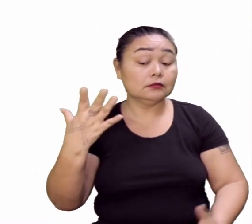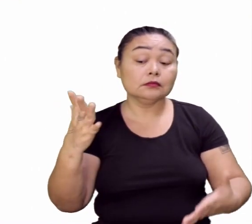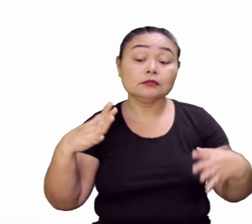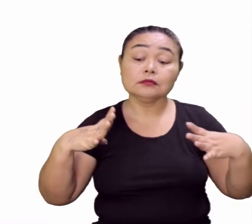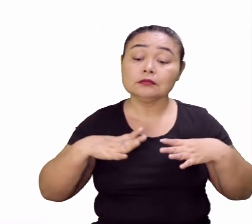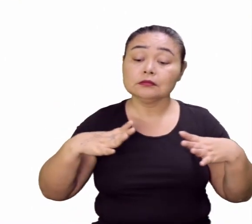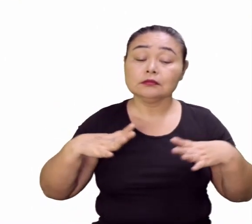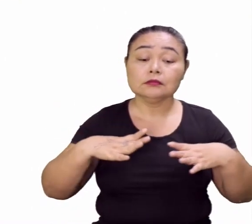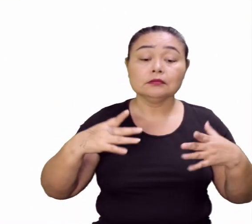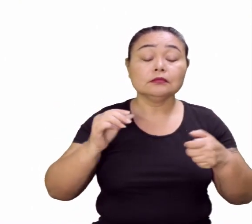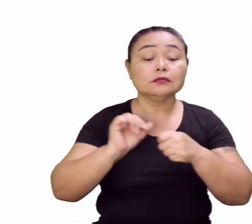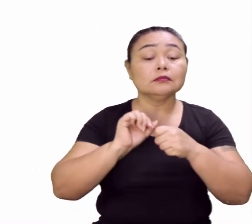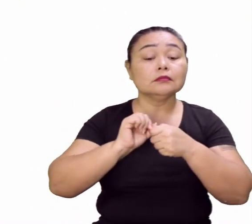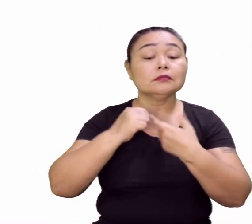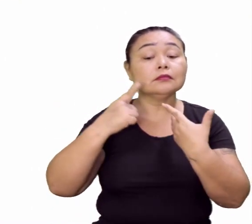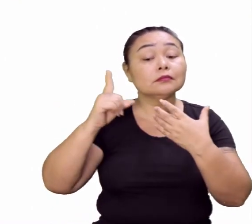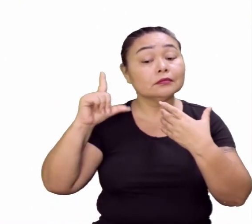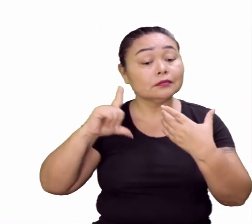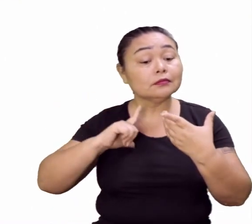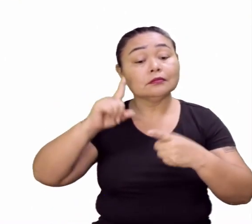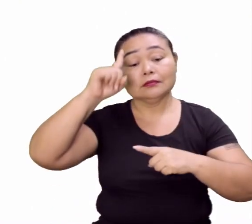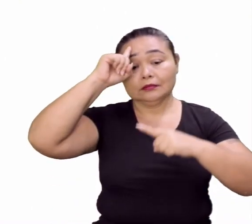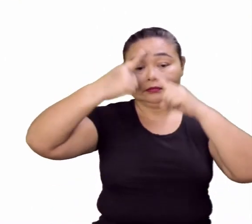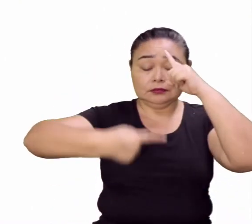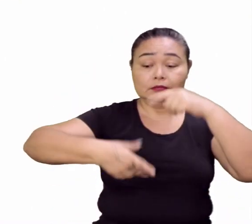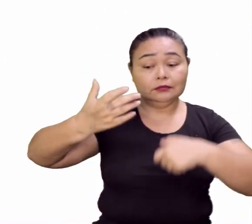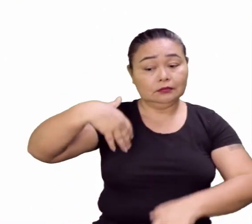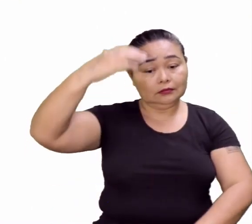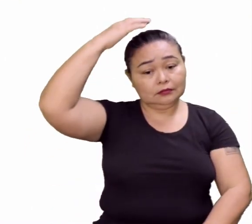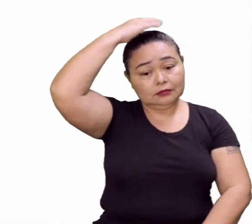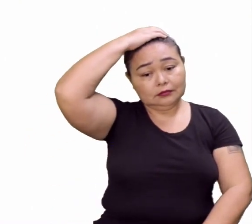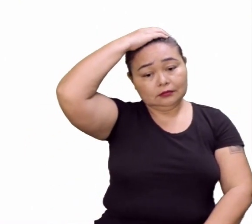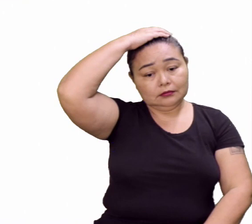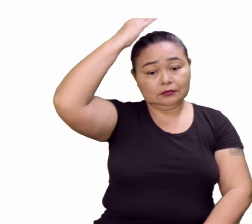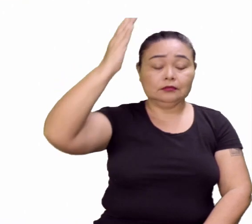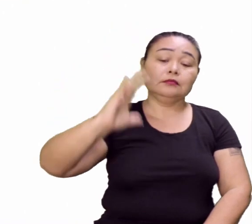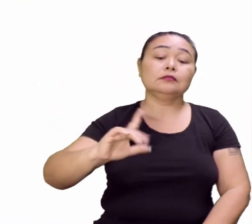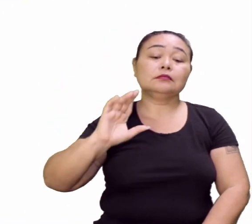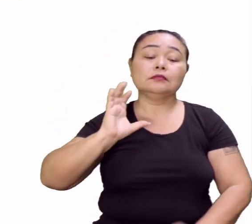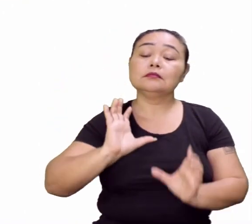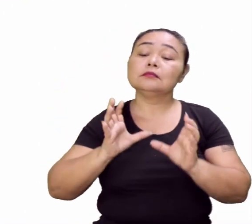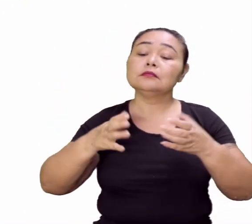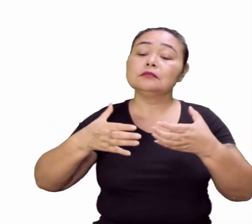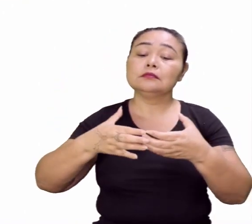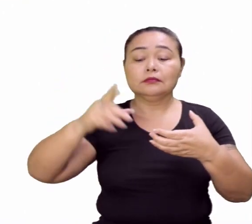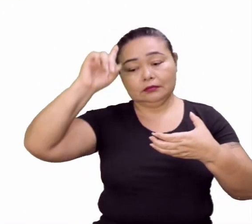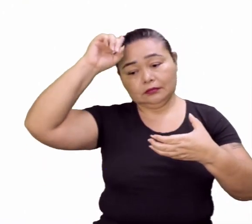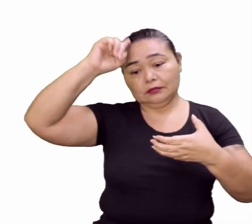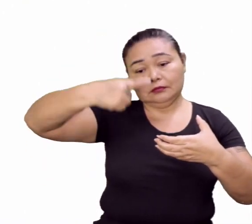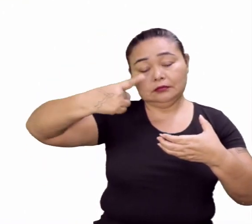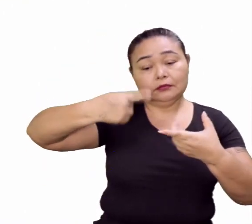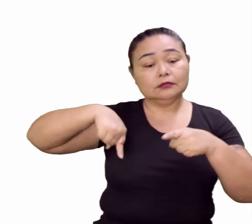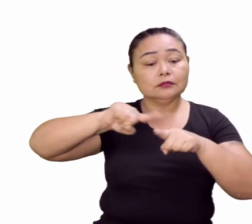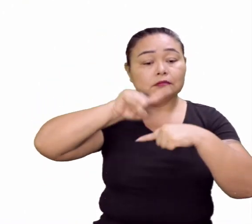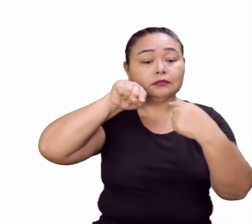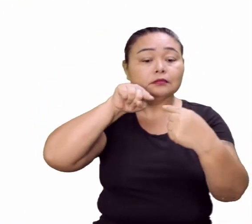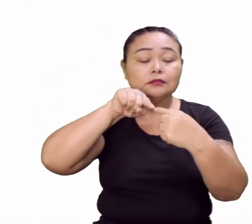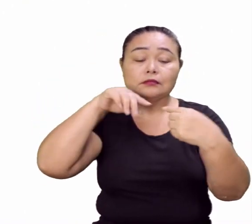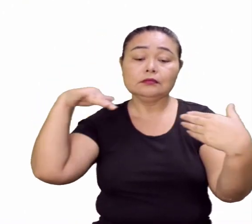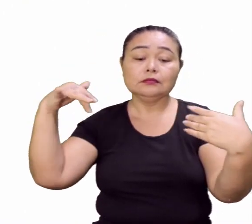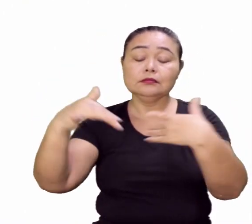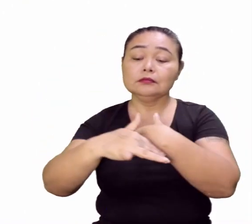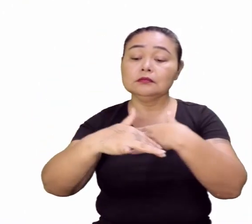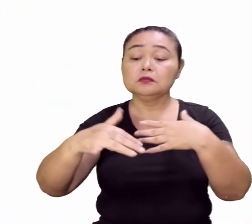Então, as cidades que sobreviveram eram comandadas por bispos, cidades episcopais e funções